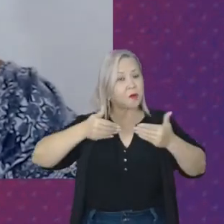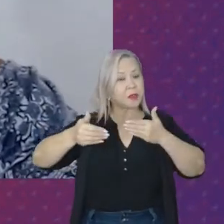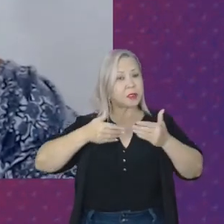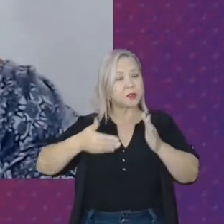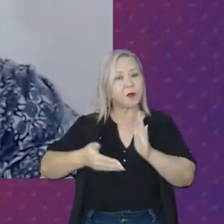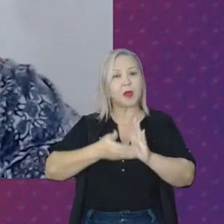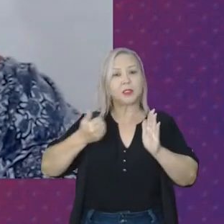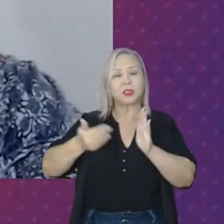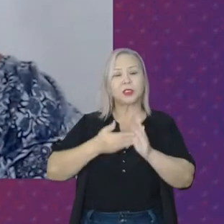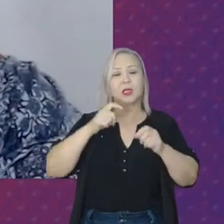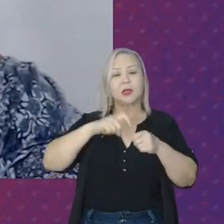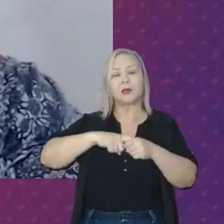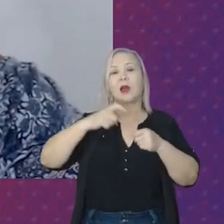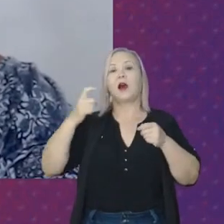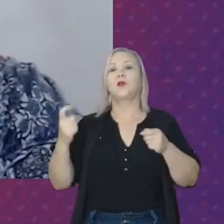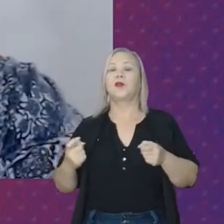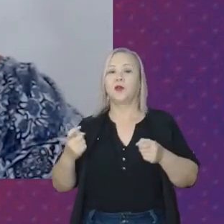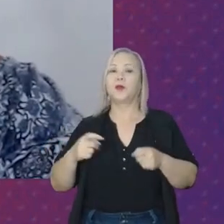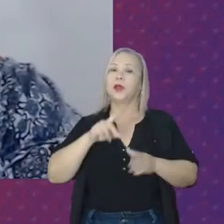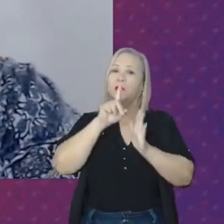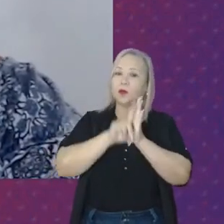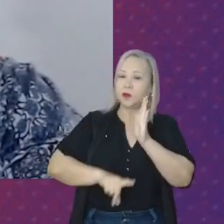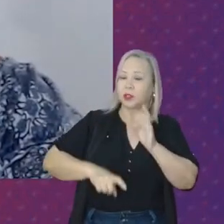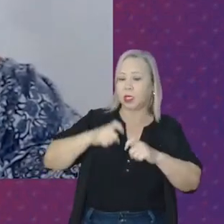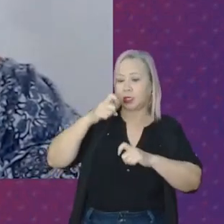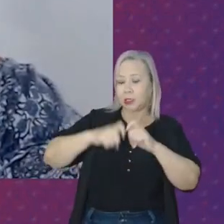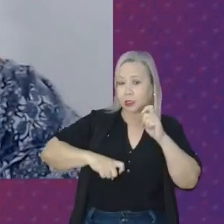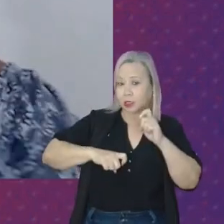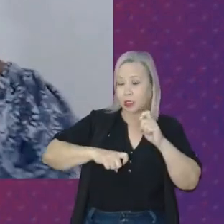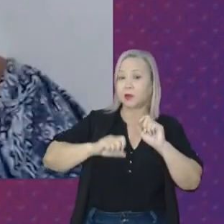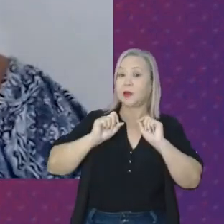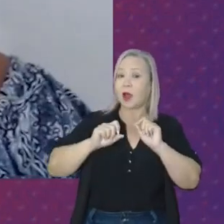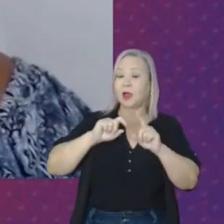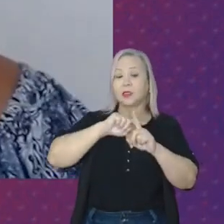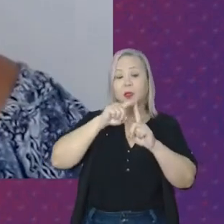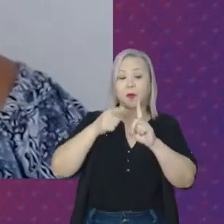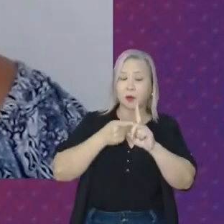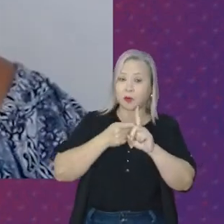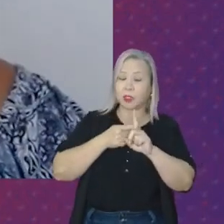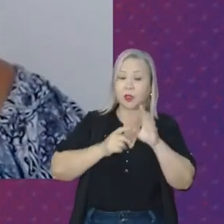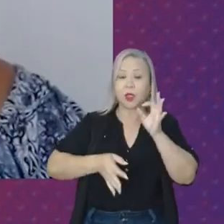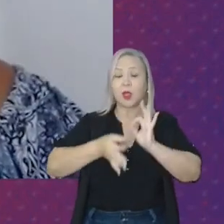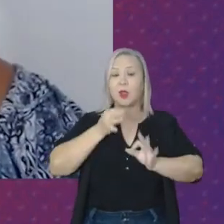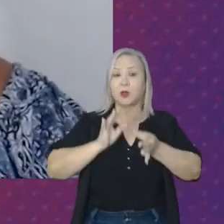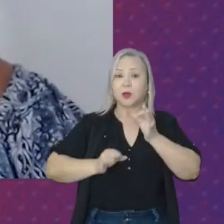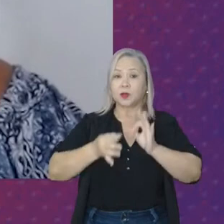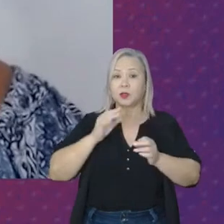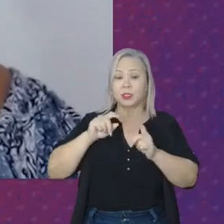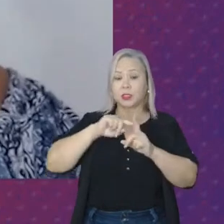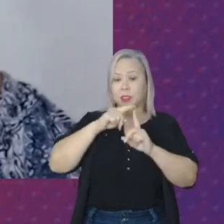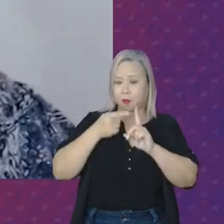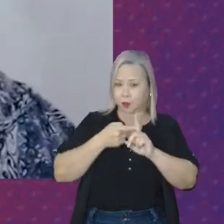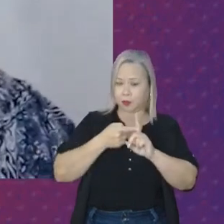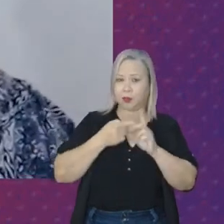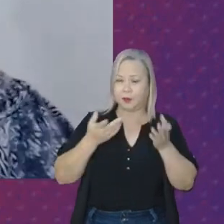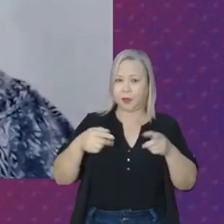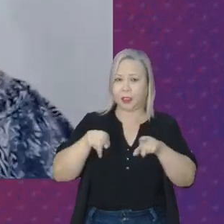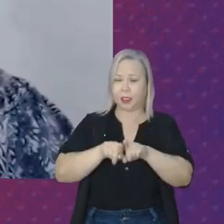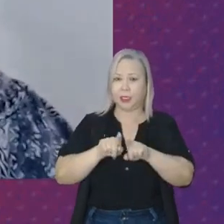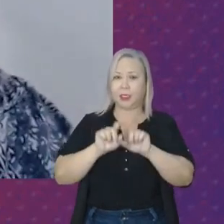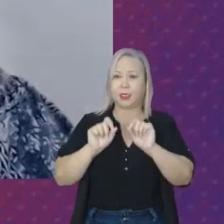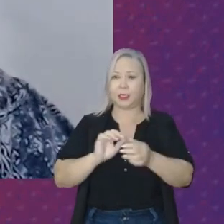retirada da autonomia dos direitos sexuais, dos direitos reprodutivos, justiça reprodutiva, né?